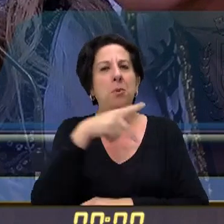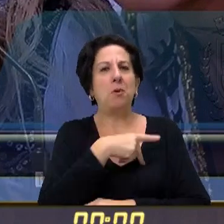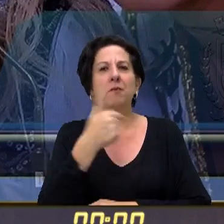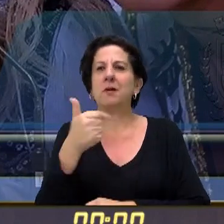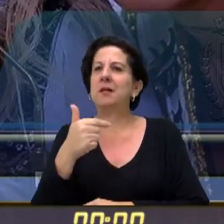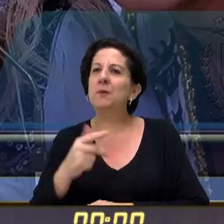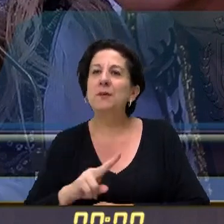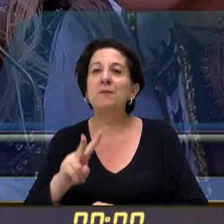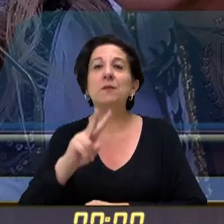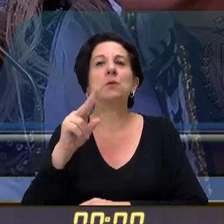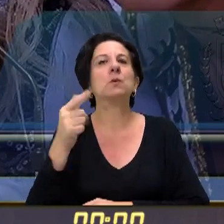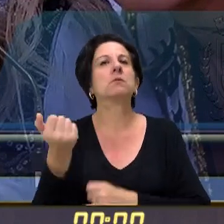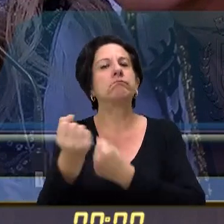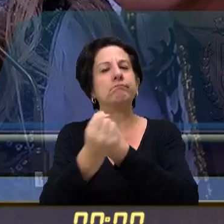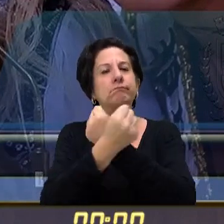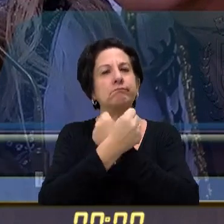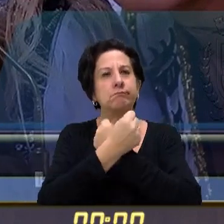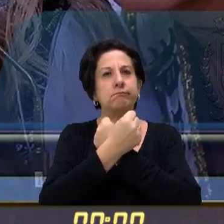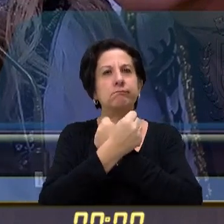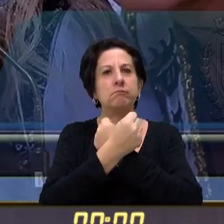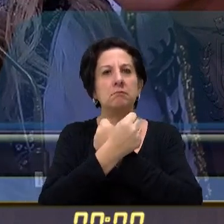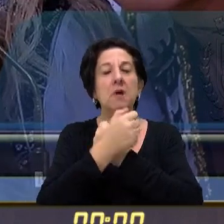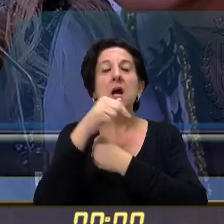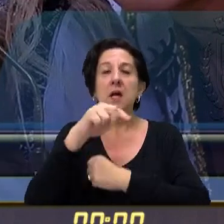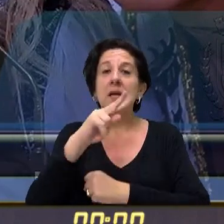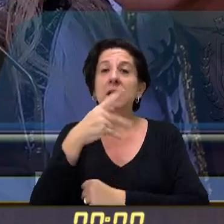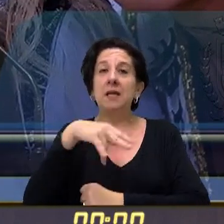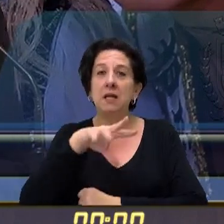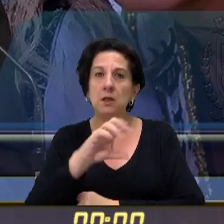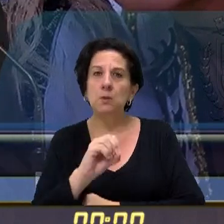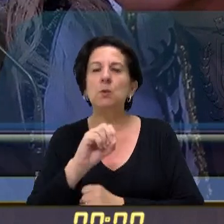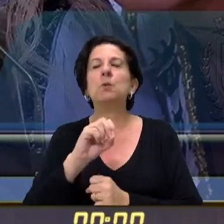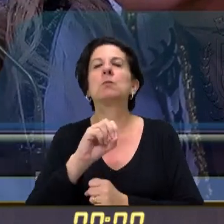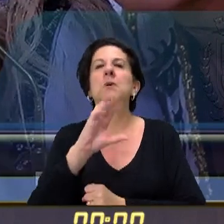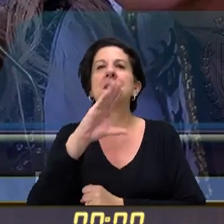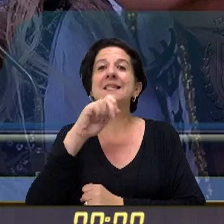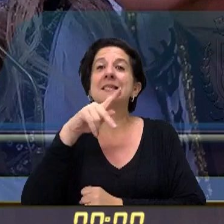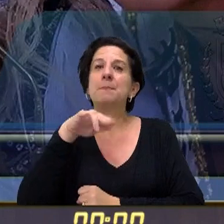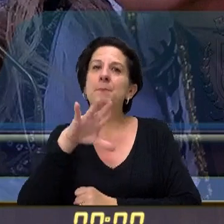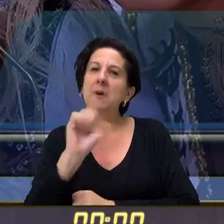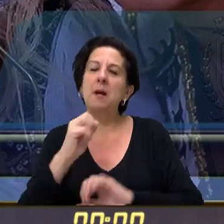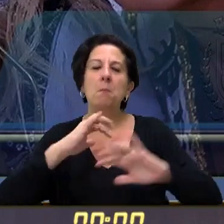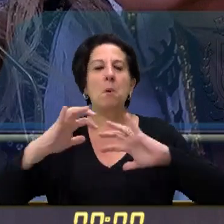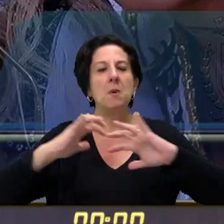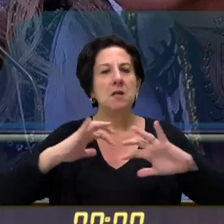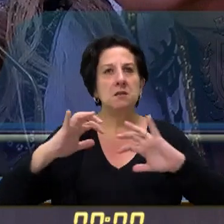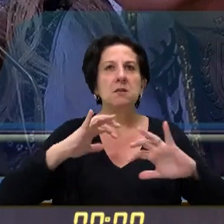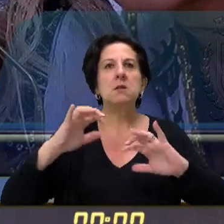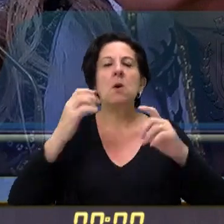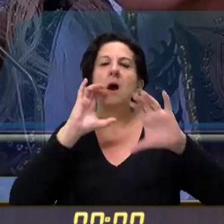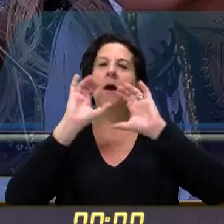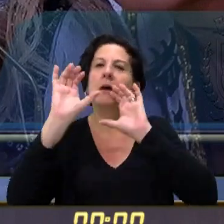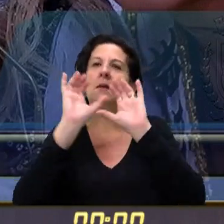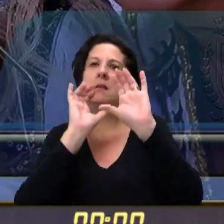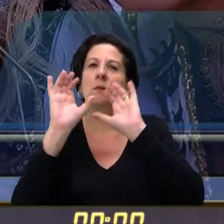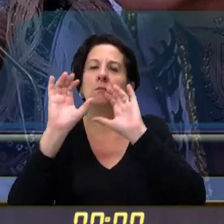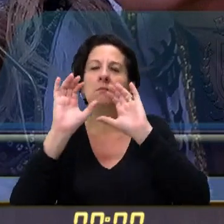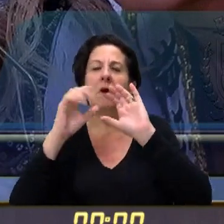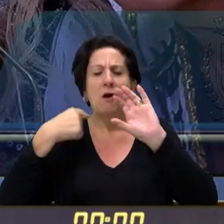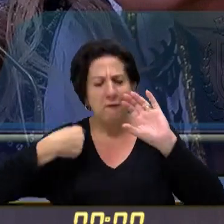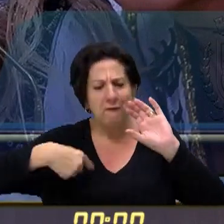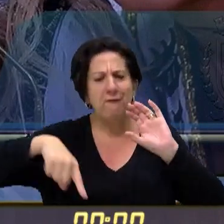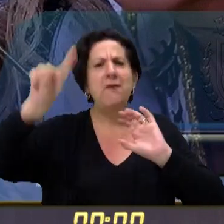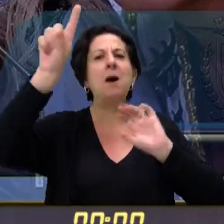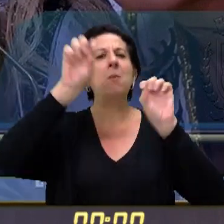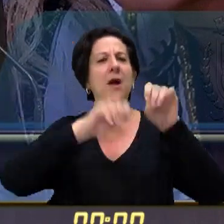virtude acaba por ser escravo. E no nosso hino do CEPERS, no hino das nossas mobilizações, nós cantamos: avante,